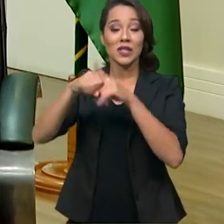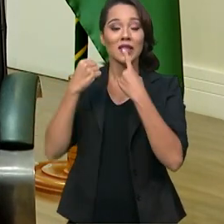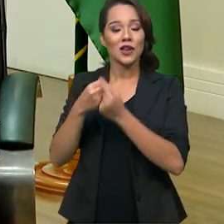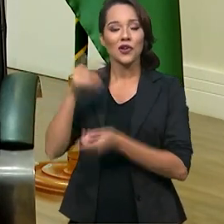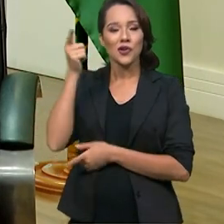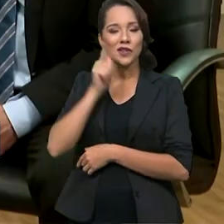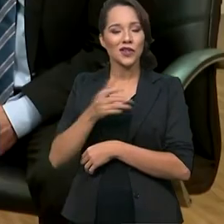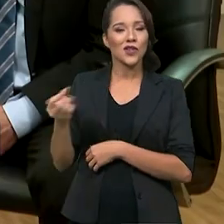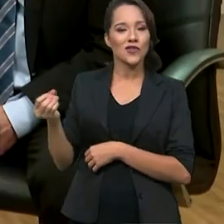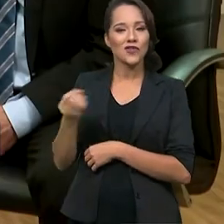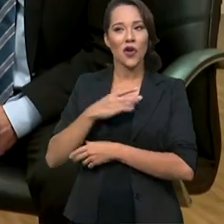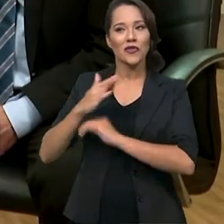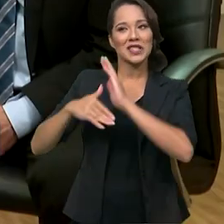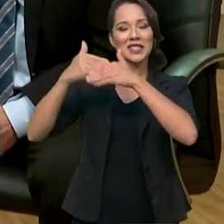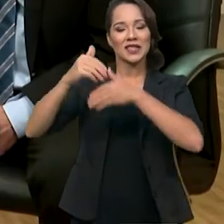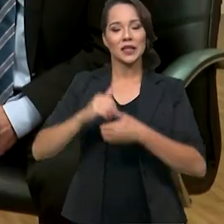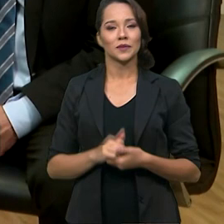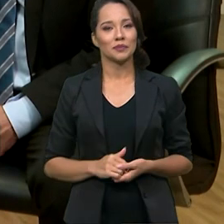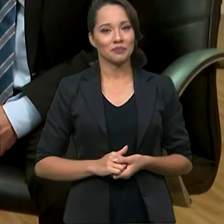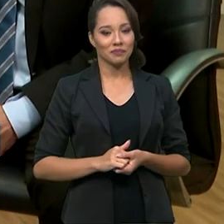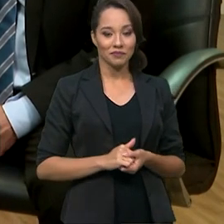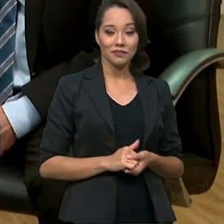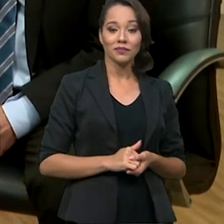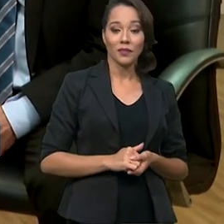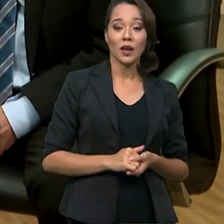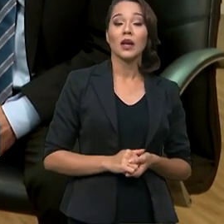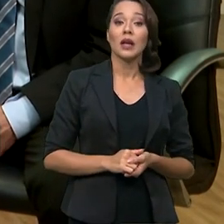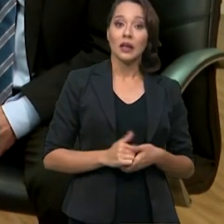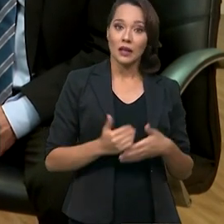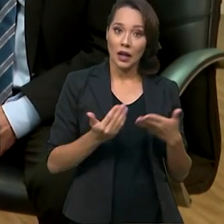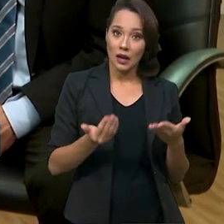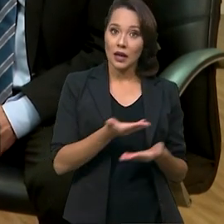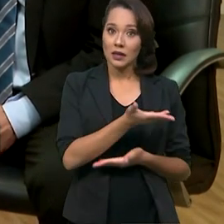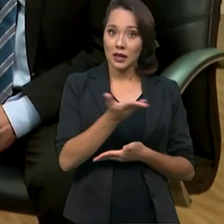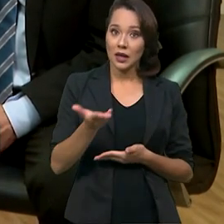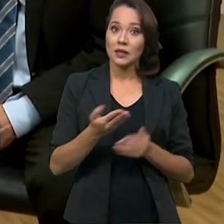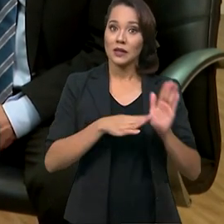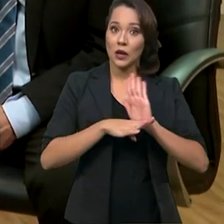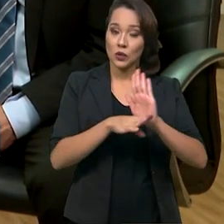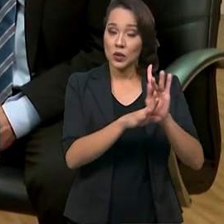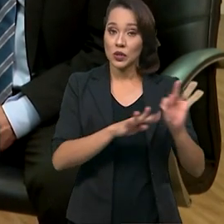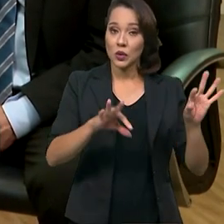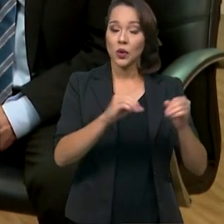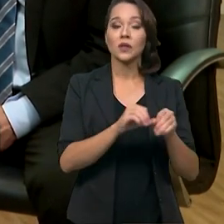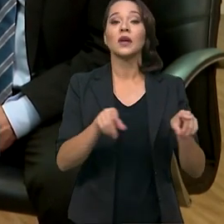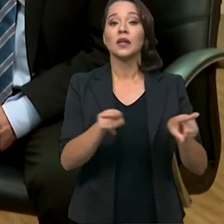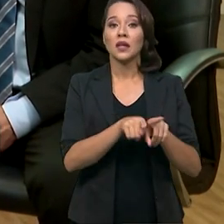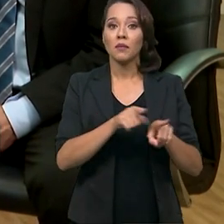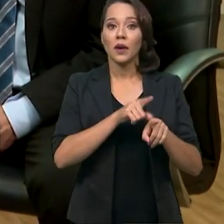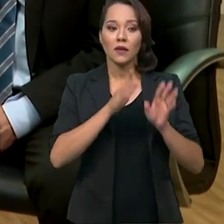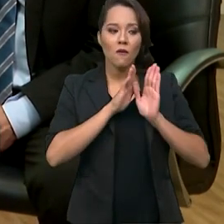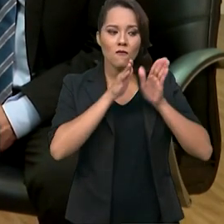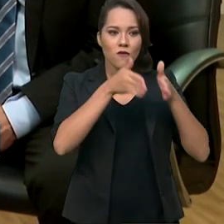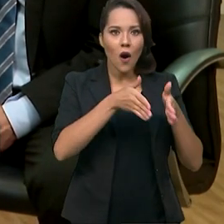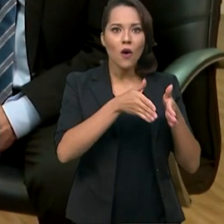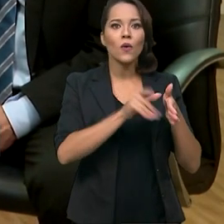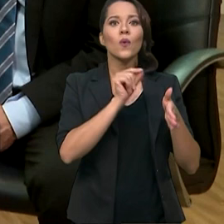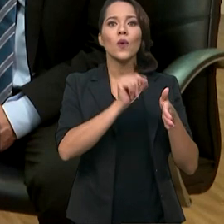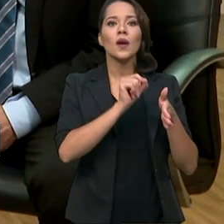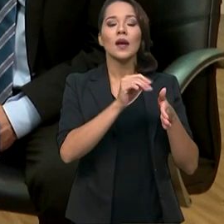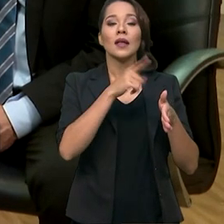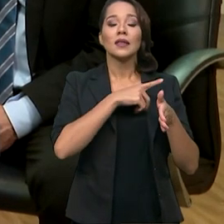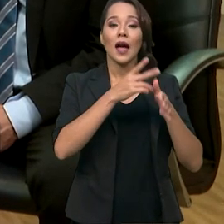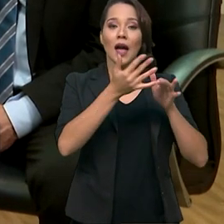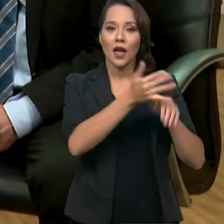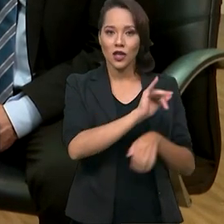também novos voos. E a gente tem, além desses benefícios todos, também um foco na questão